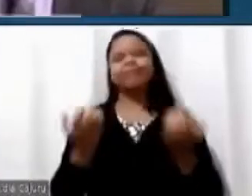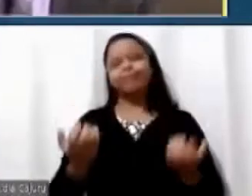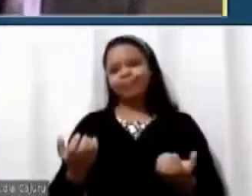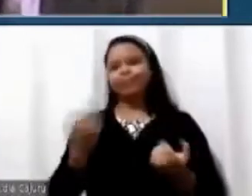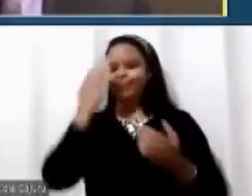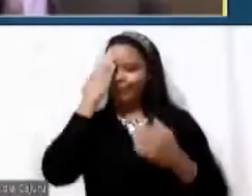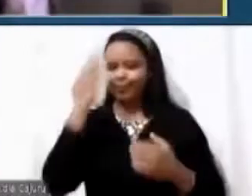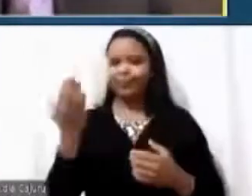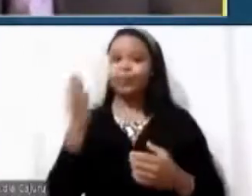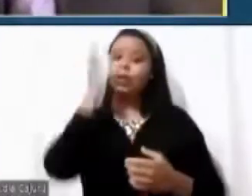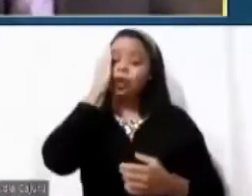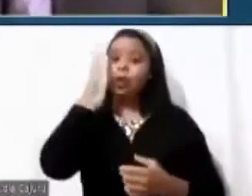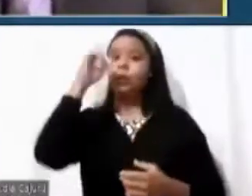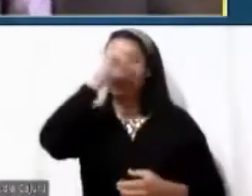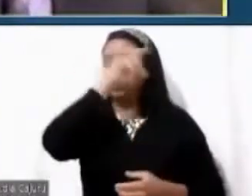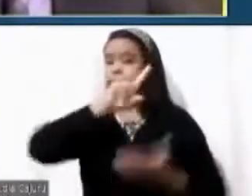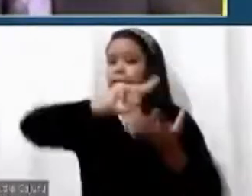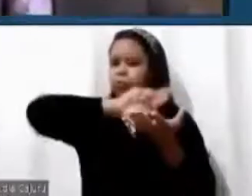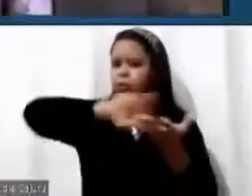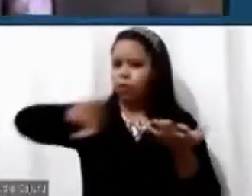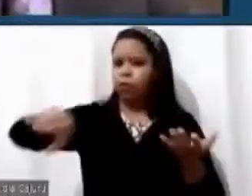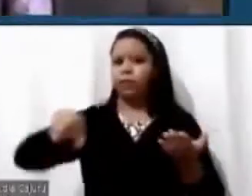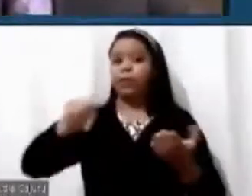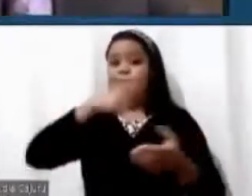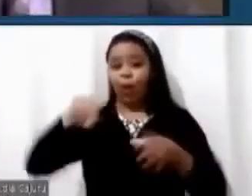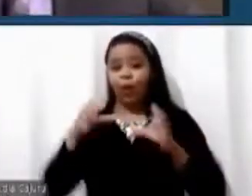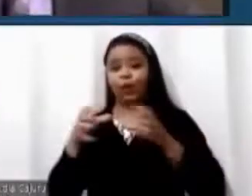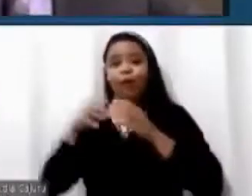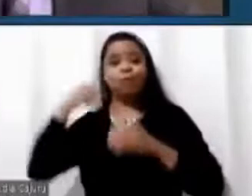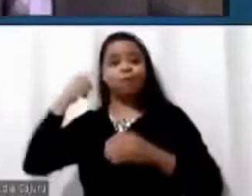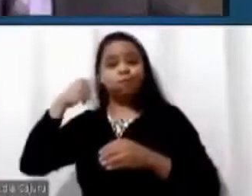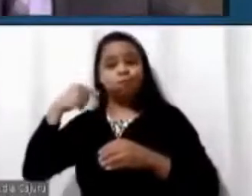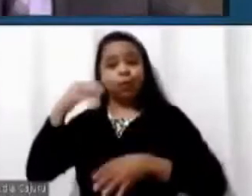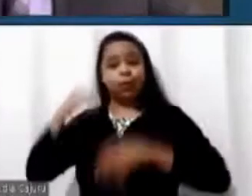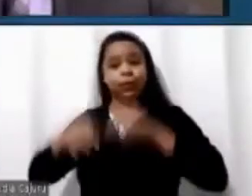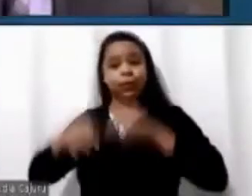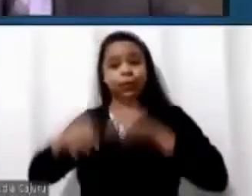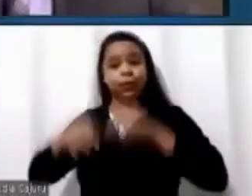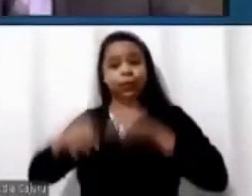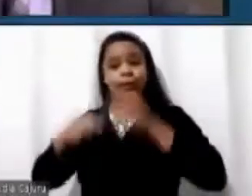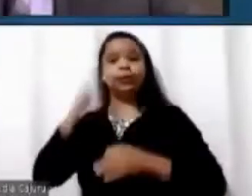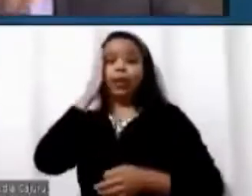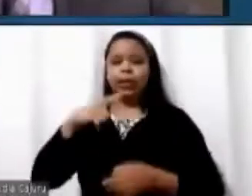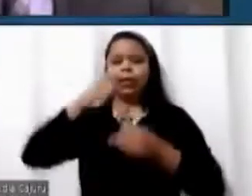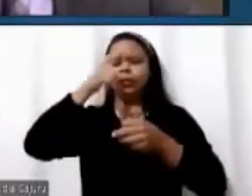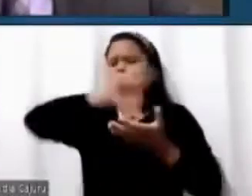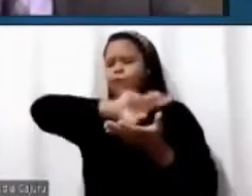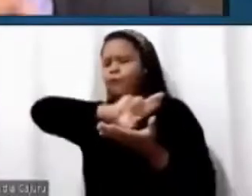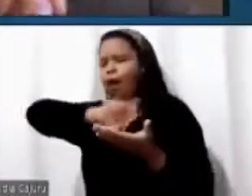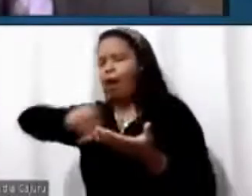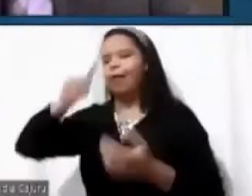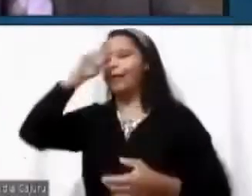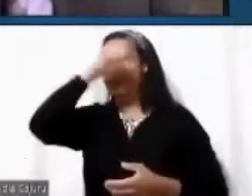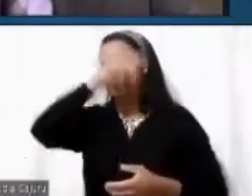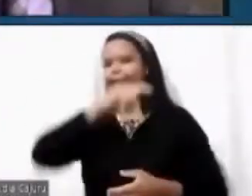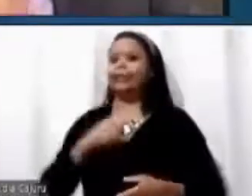jurídica, é fato, né, que nós temos que enfrentar desafios. Nós não nos acovardamos ou não recuamos diante do desafio.